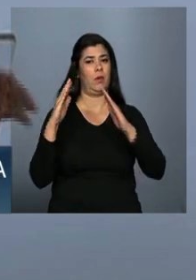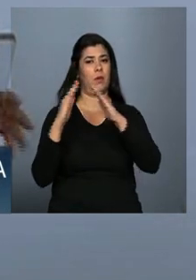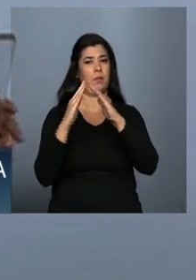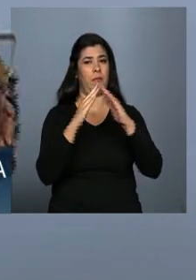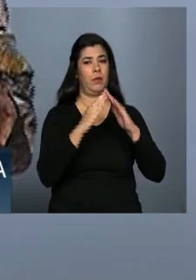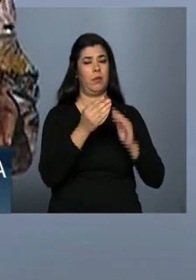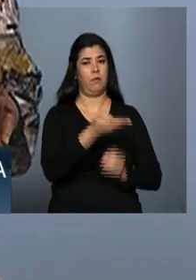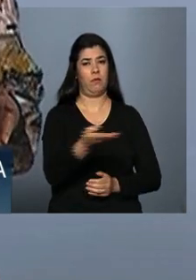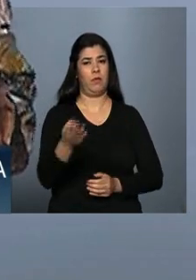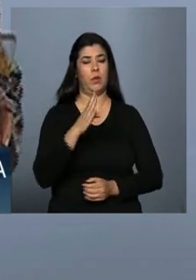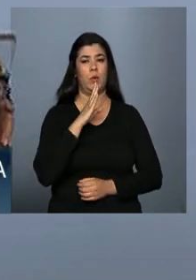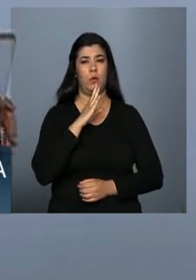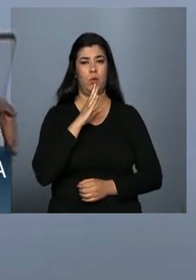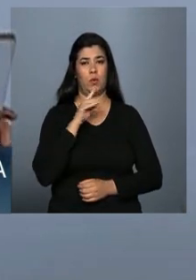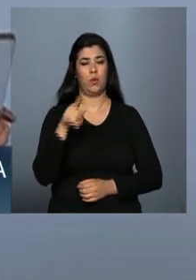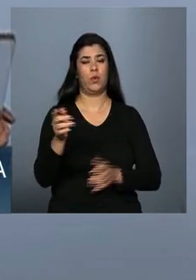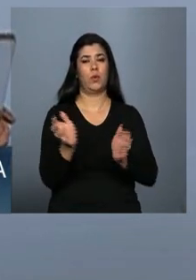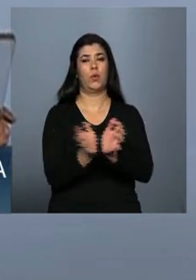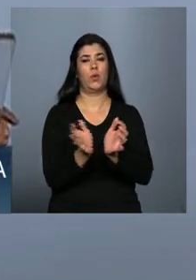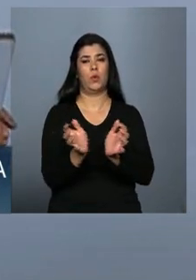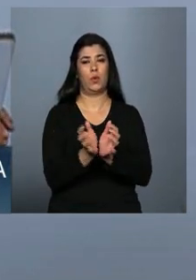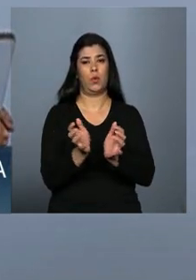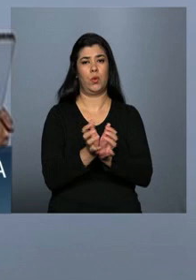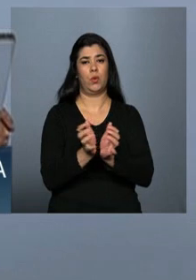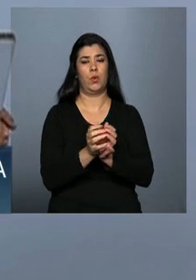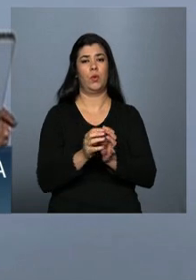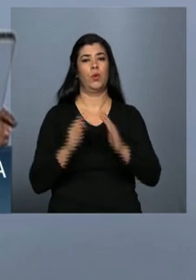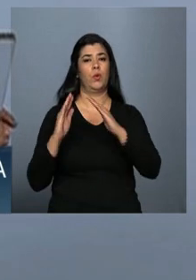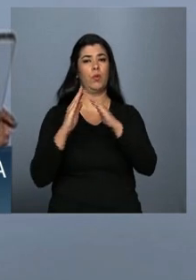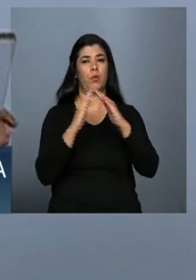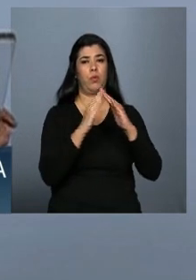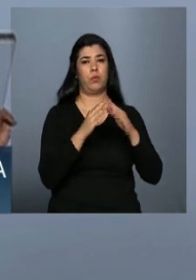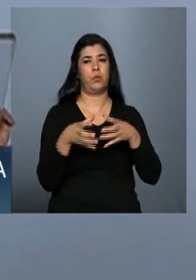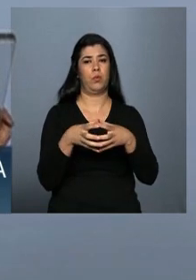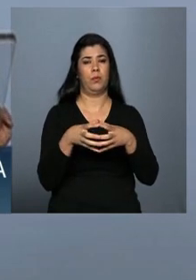principalmente o pessoal do movimento de moradias.